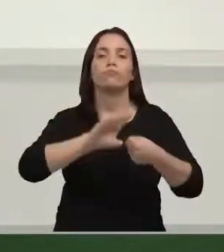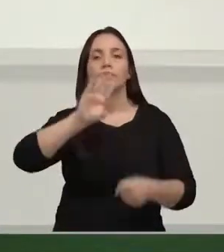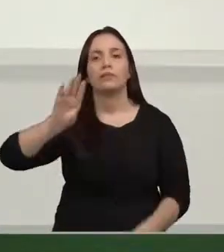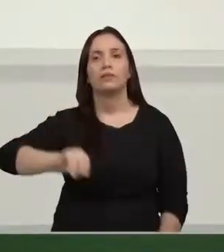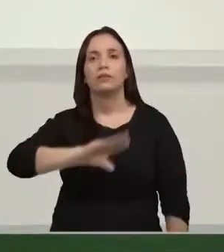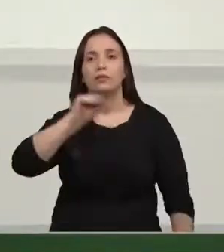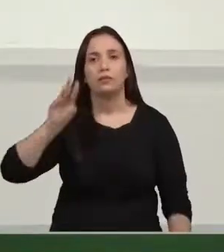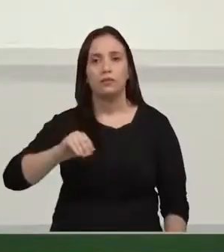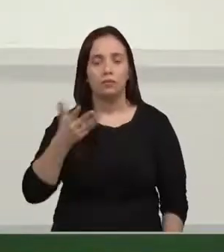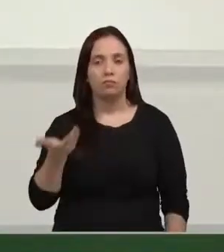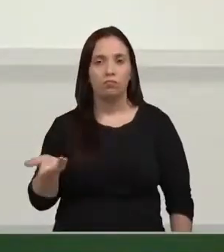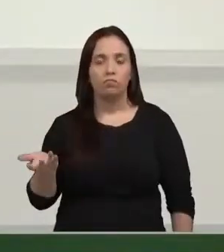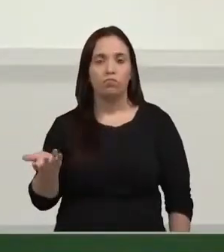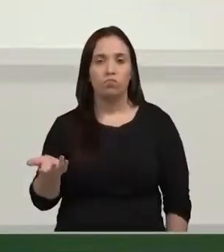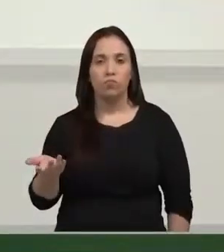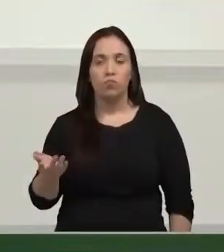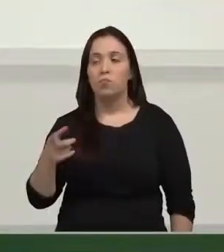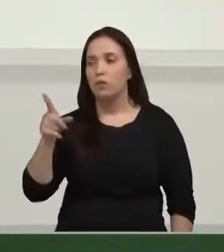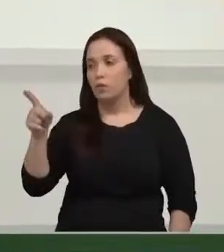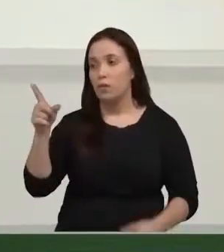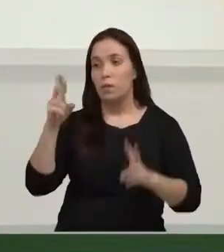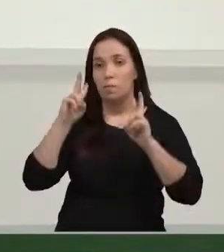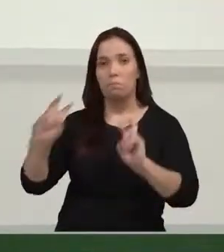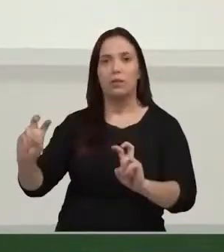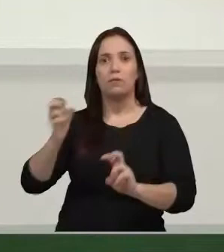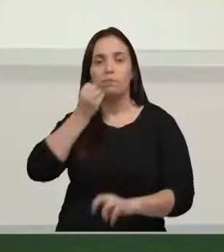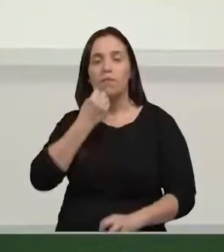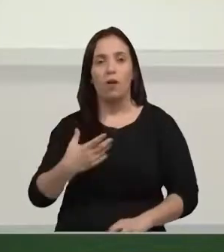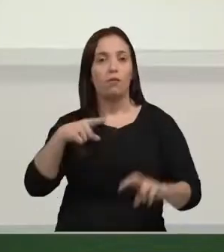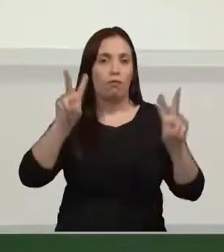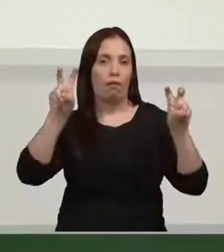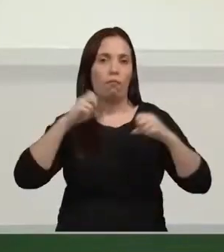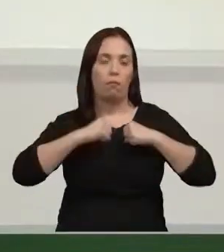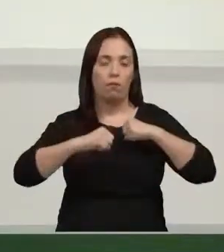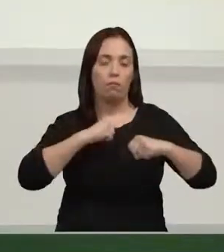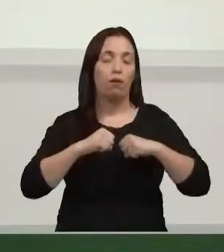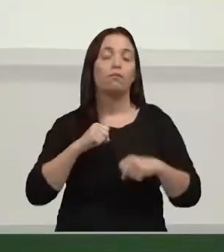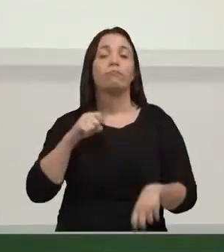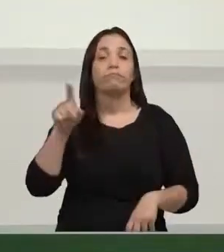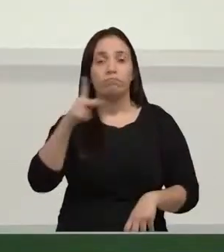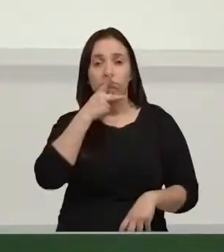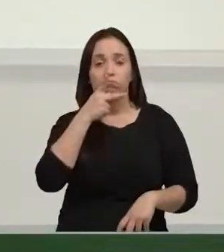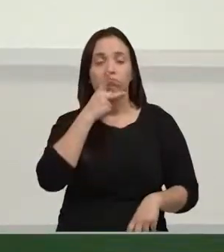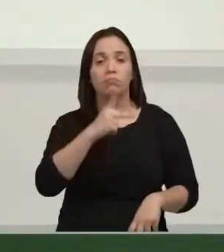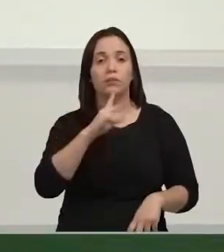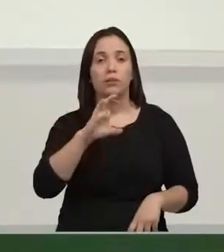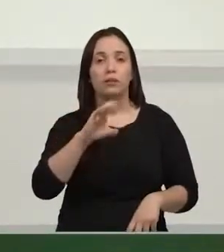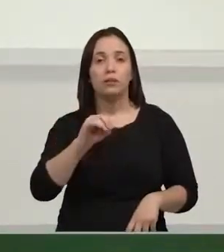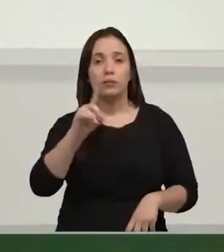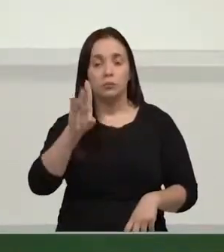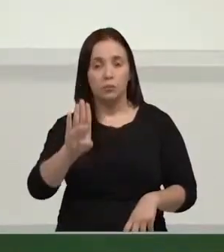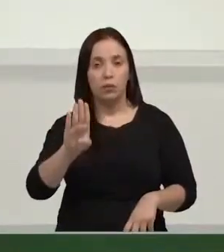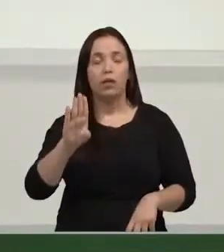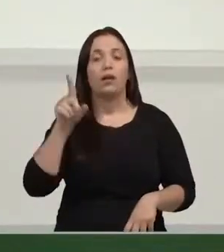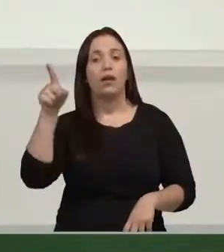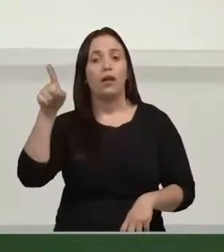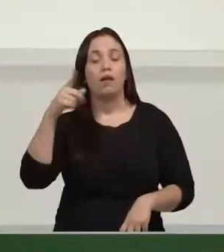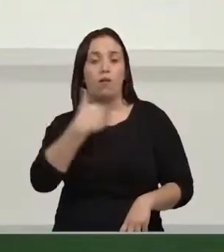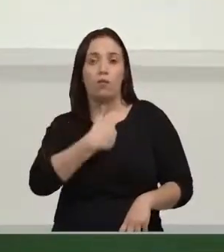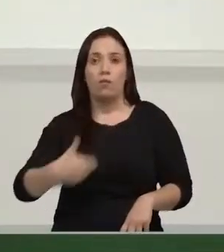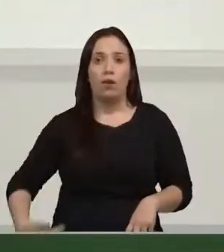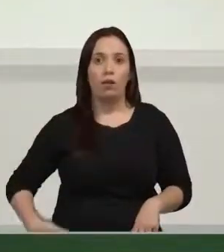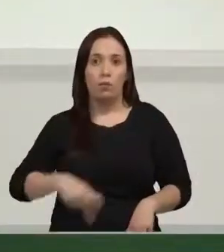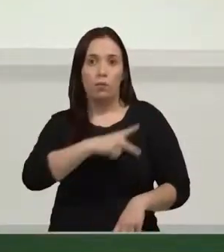lutando para que... você leu o meu pensamento, estou querendo entrar aí. Outro partido, a pessoa mais influente do partido,